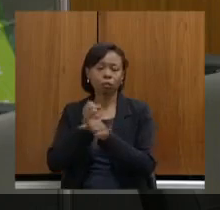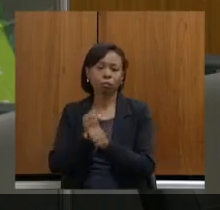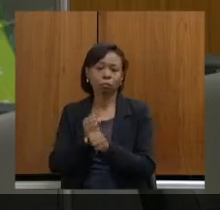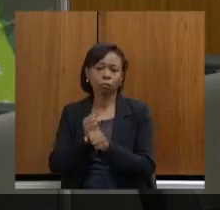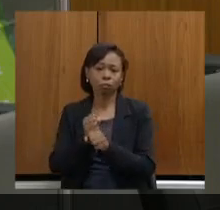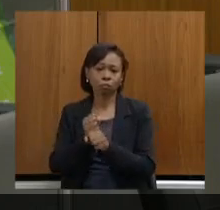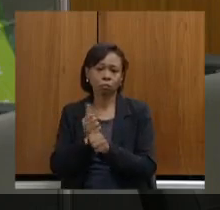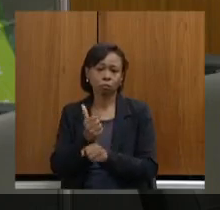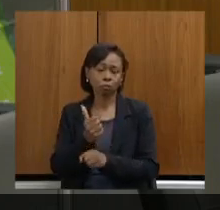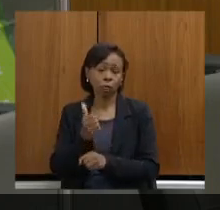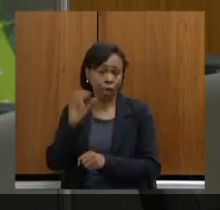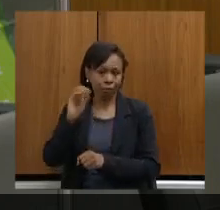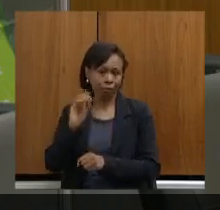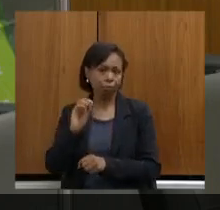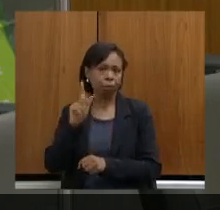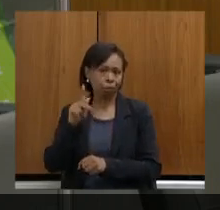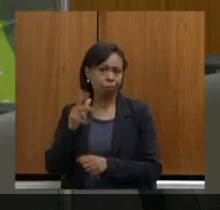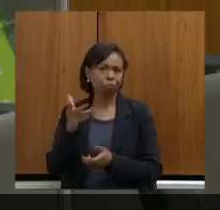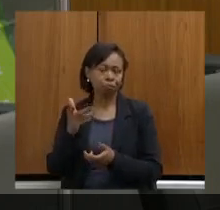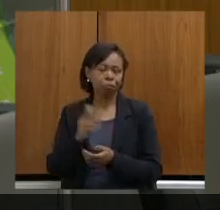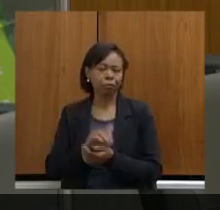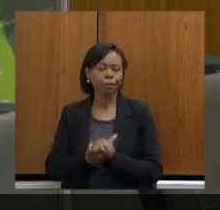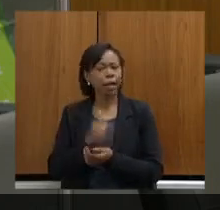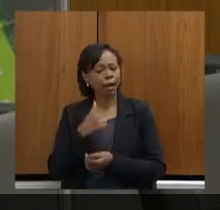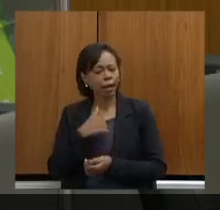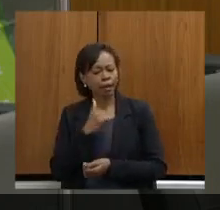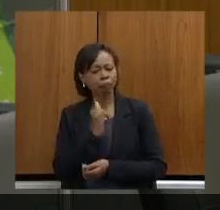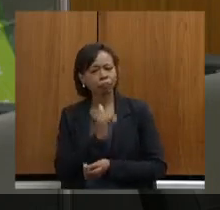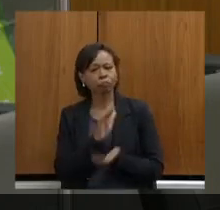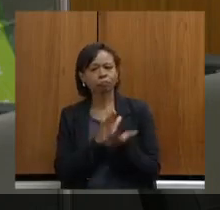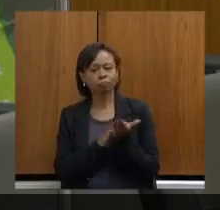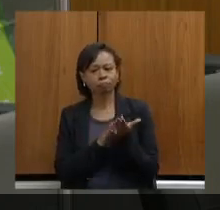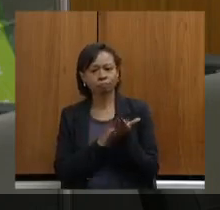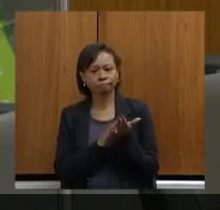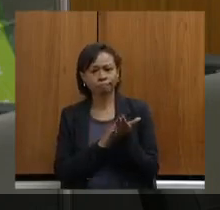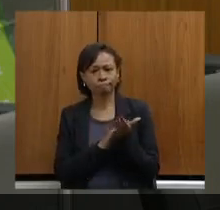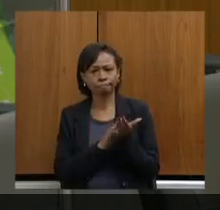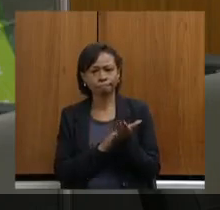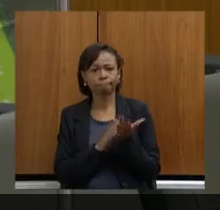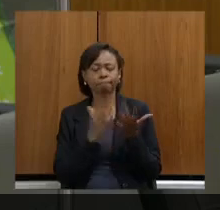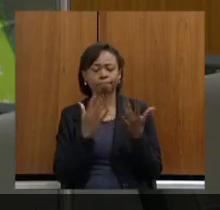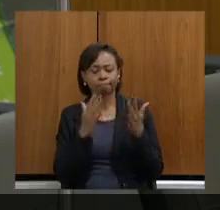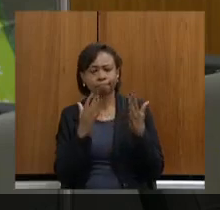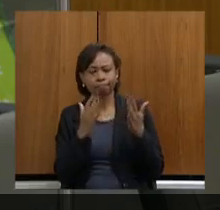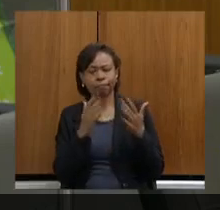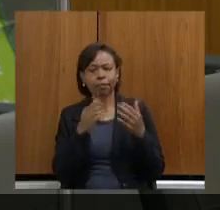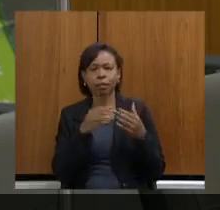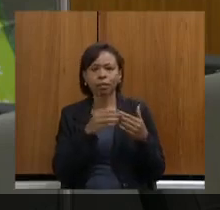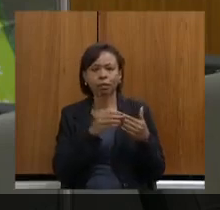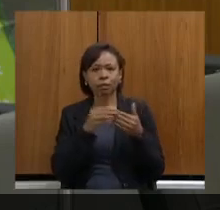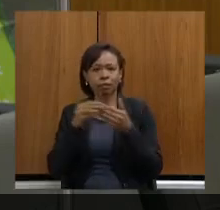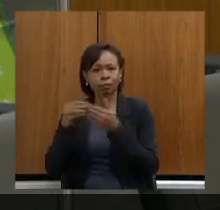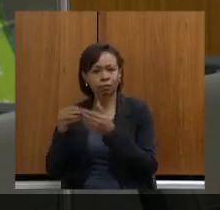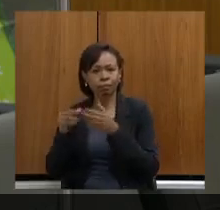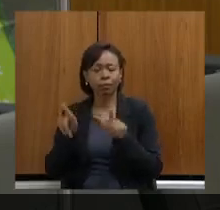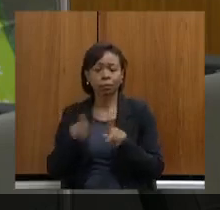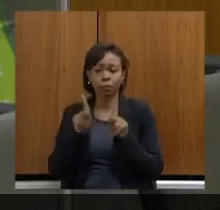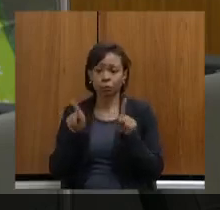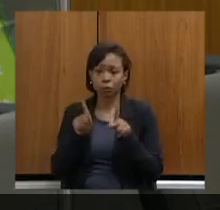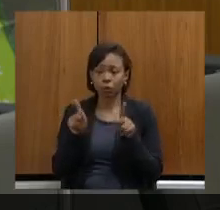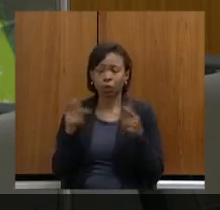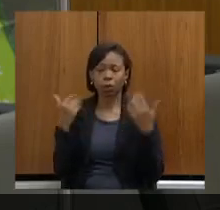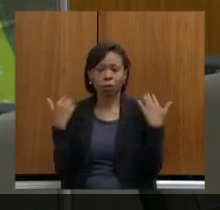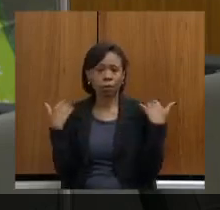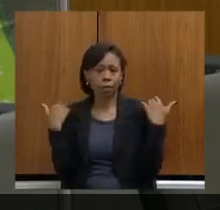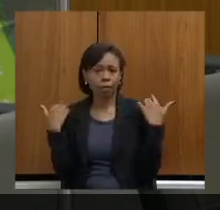que que eu fiz Deputado ele doutor ele eu elogiei eu a levei para o shopping eu fui com ela